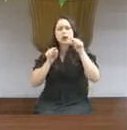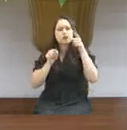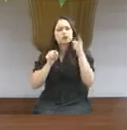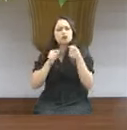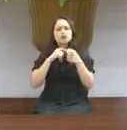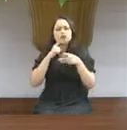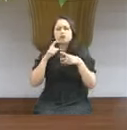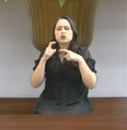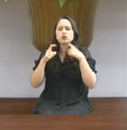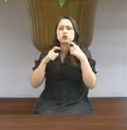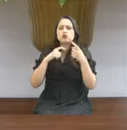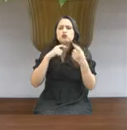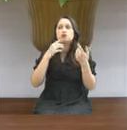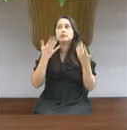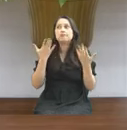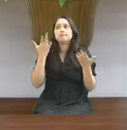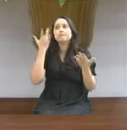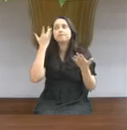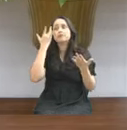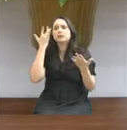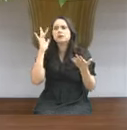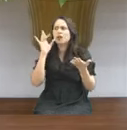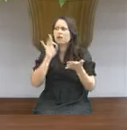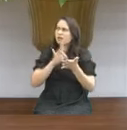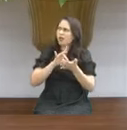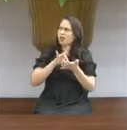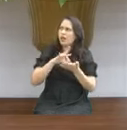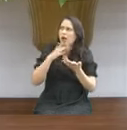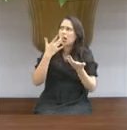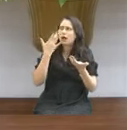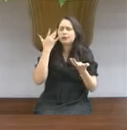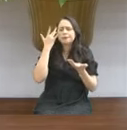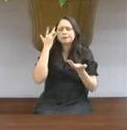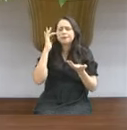Será? Será que é verdade isso mesmo?